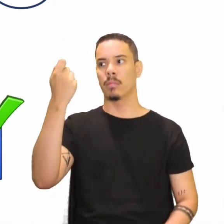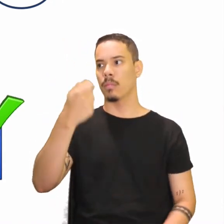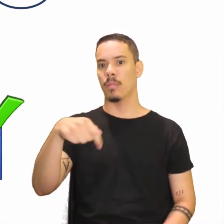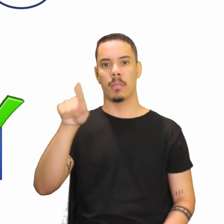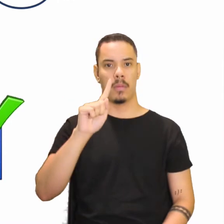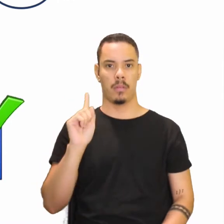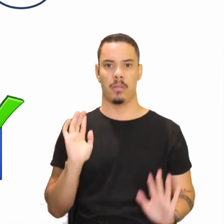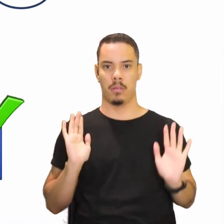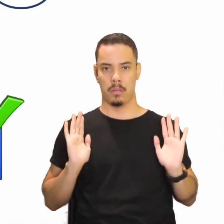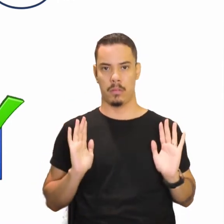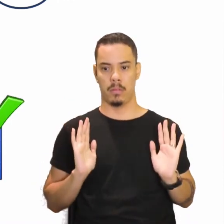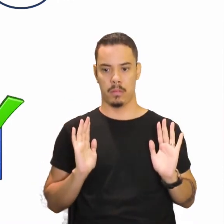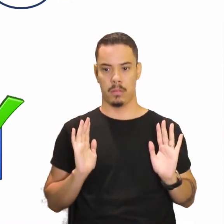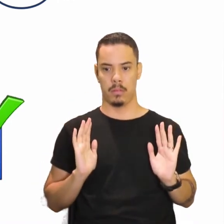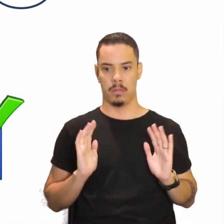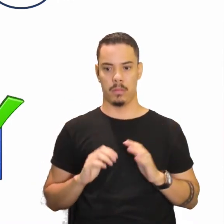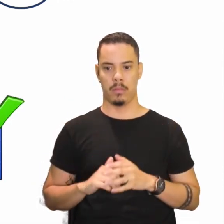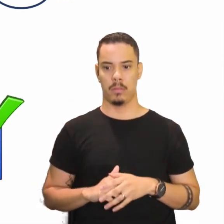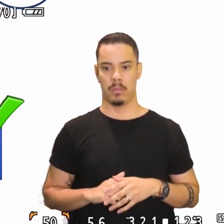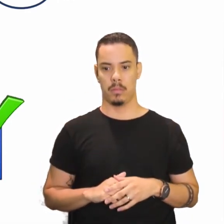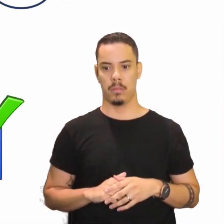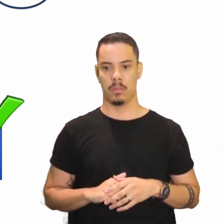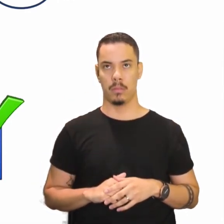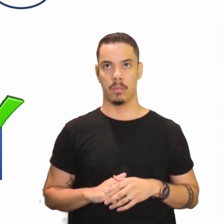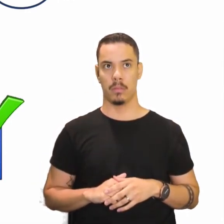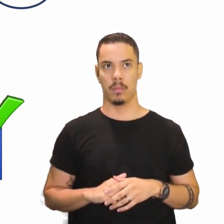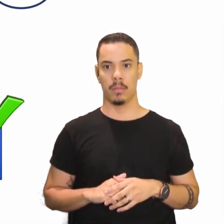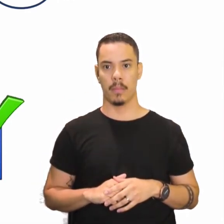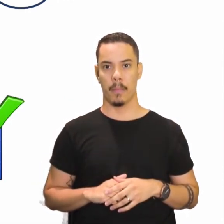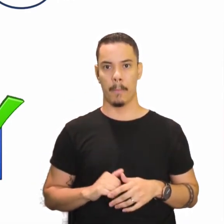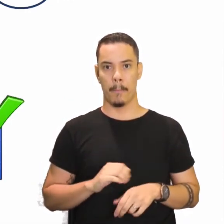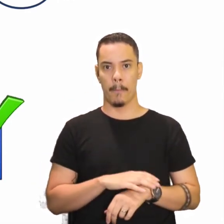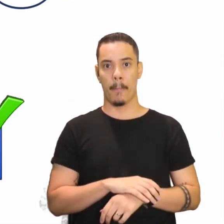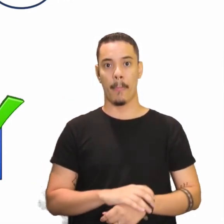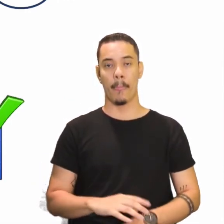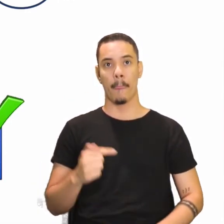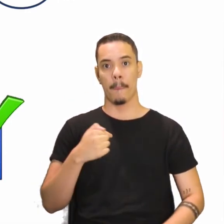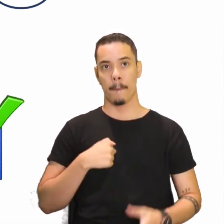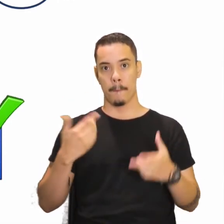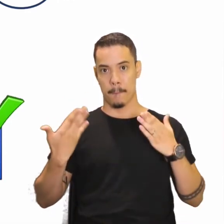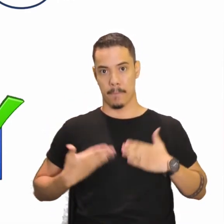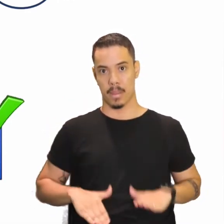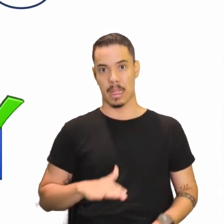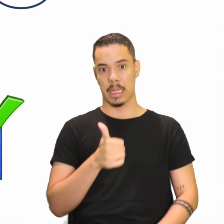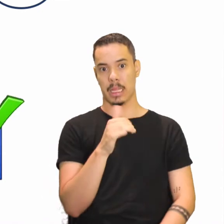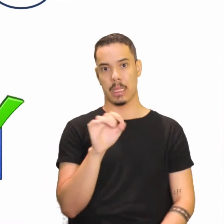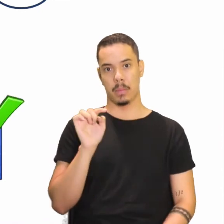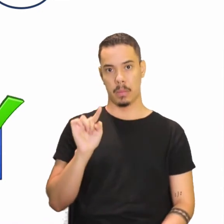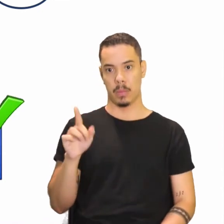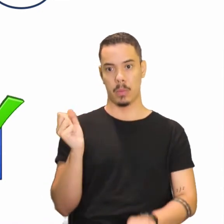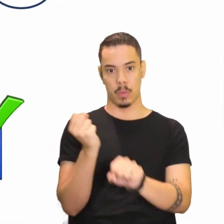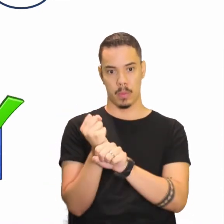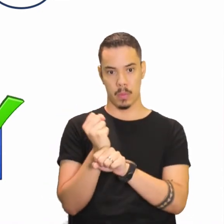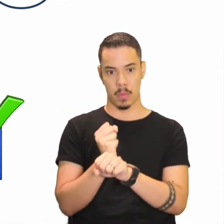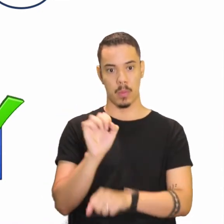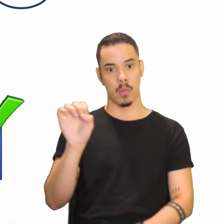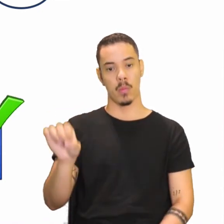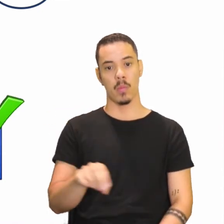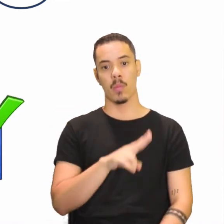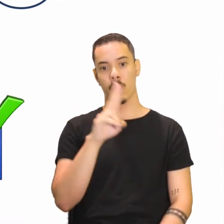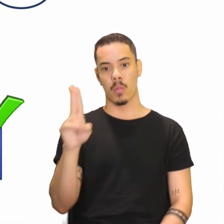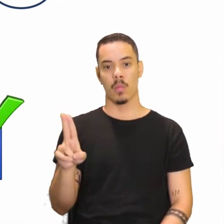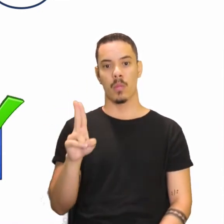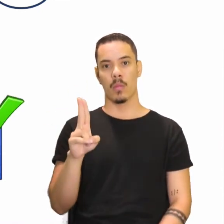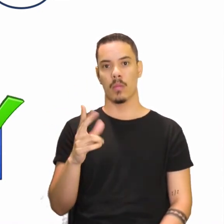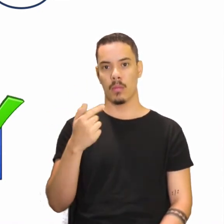aí, tá bom? E o certo aqui, ó. Eu nasci há 10 mil anos ou eu nasci